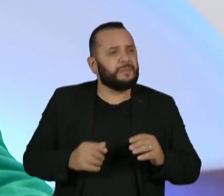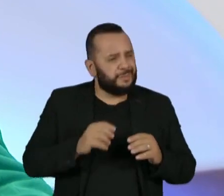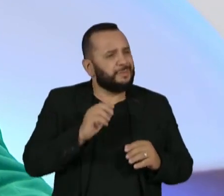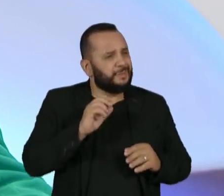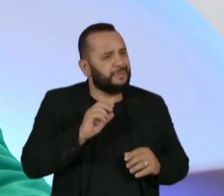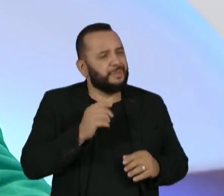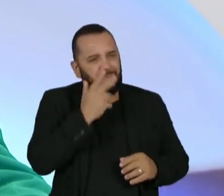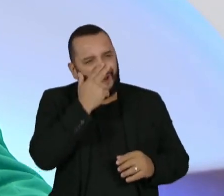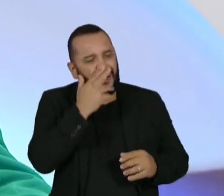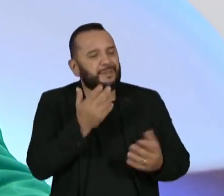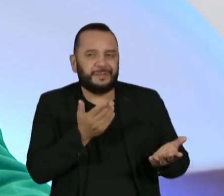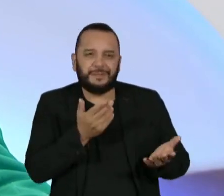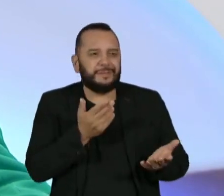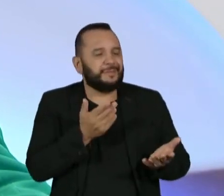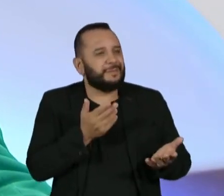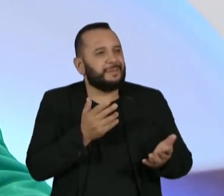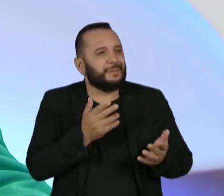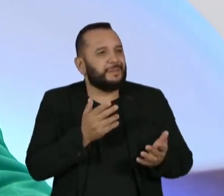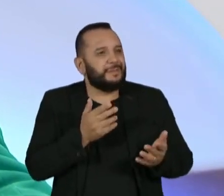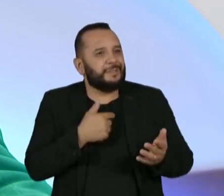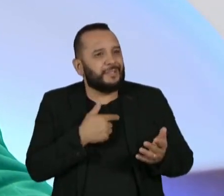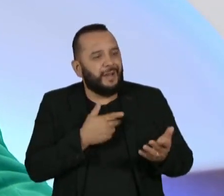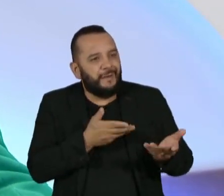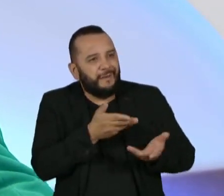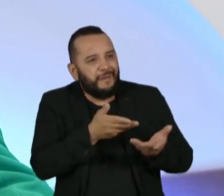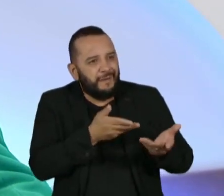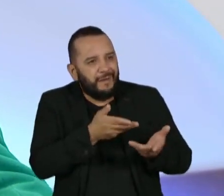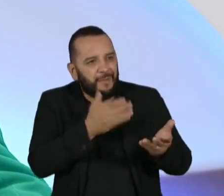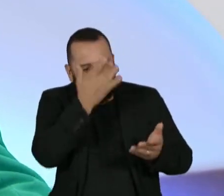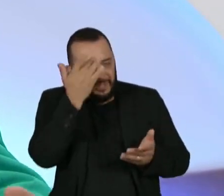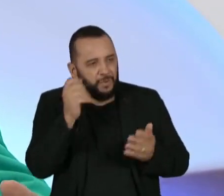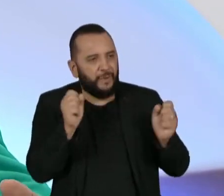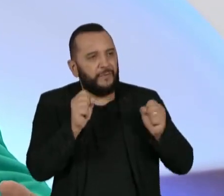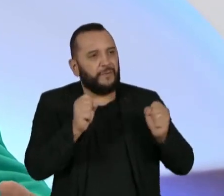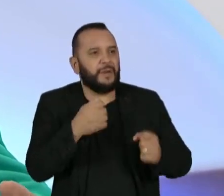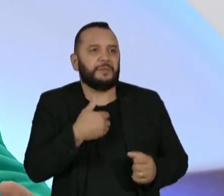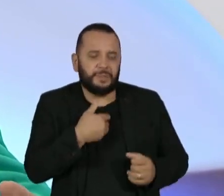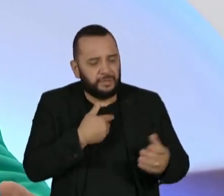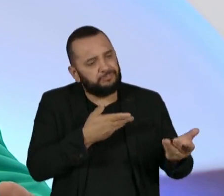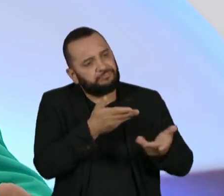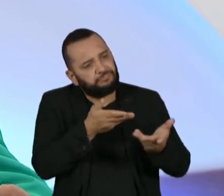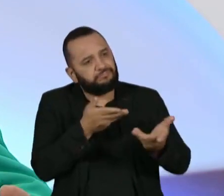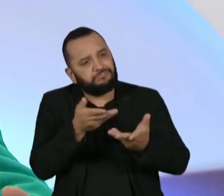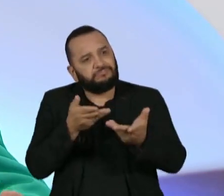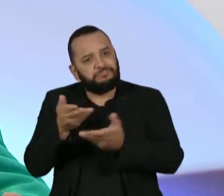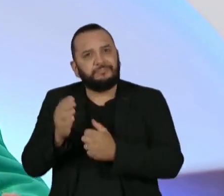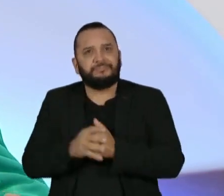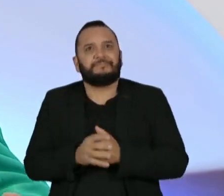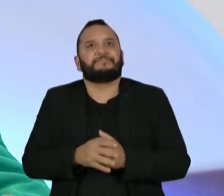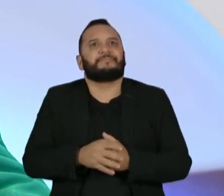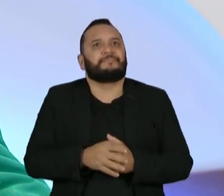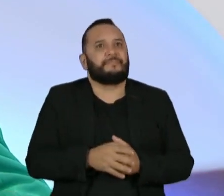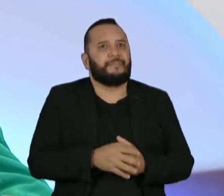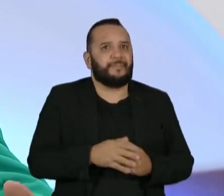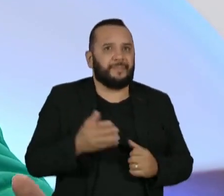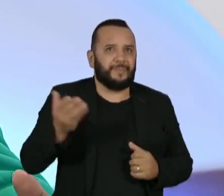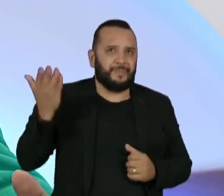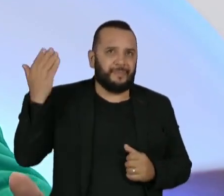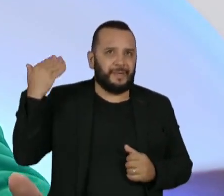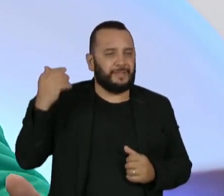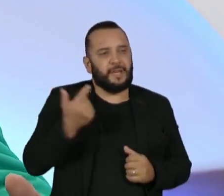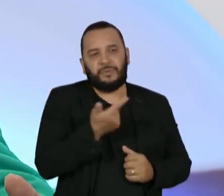mais próximo eu durante um tempo eu não tinha essa